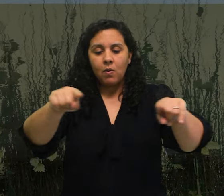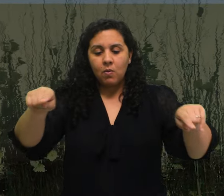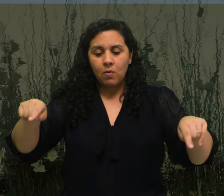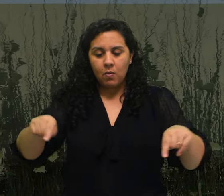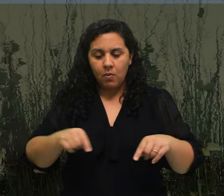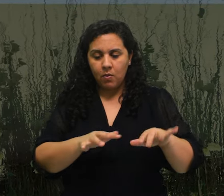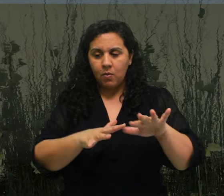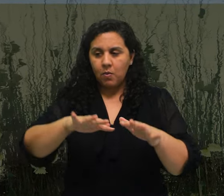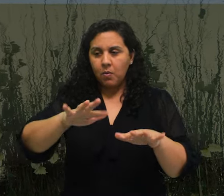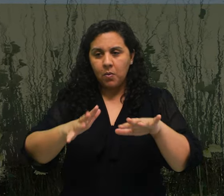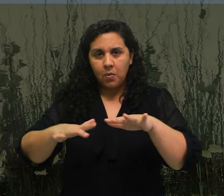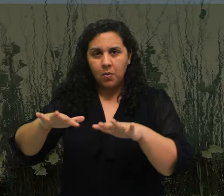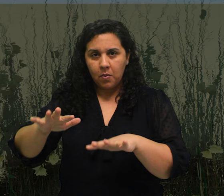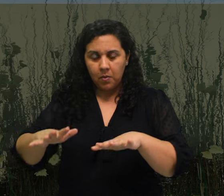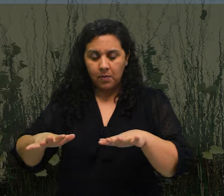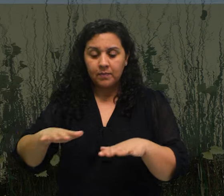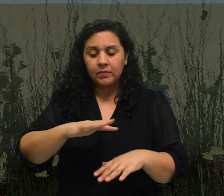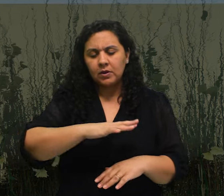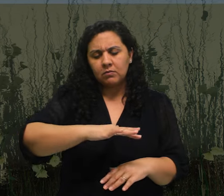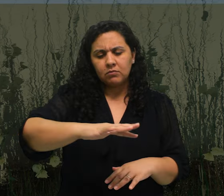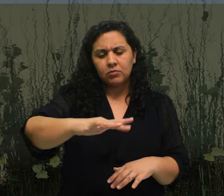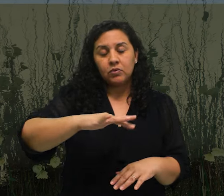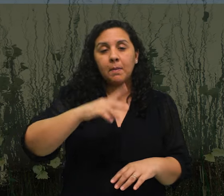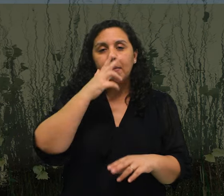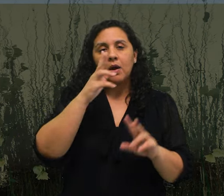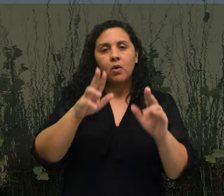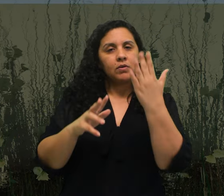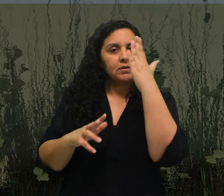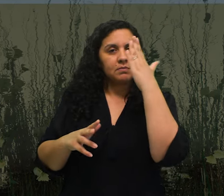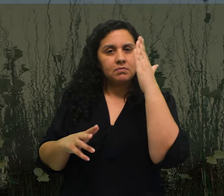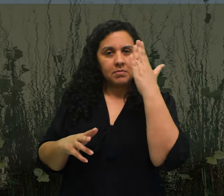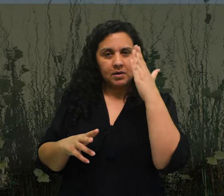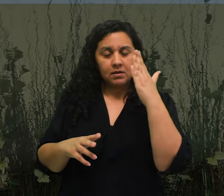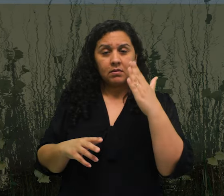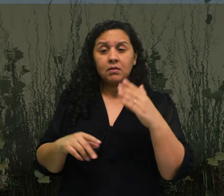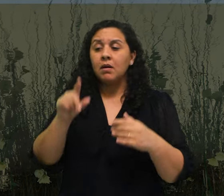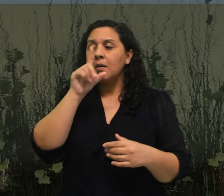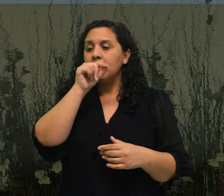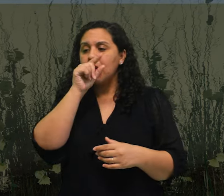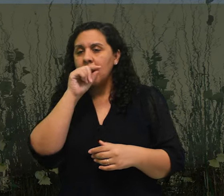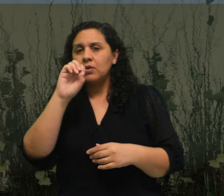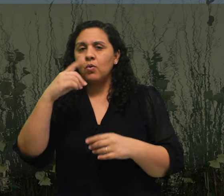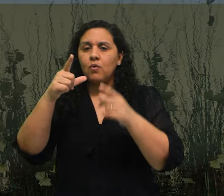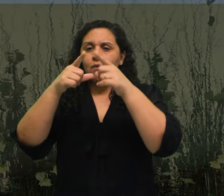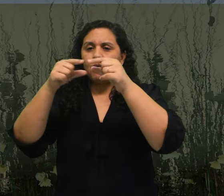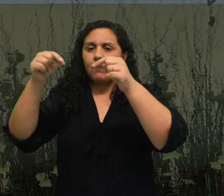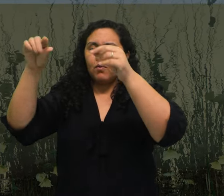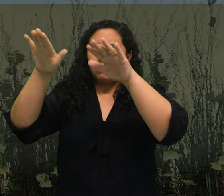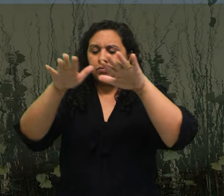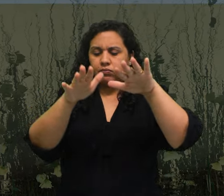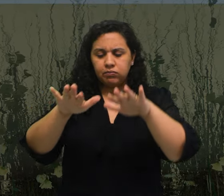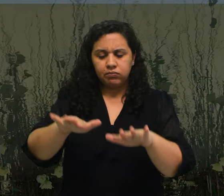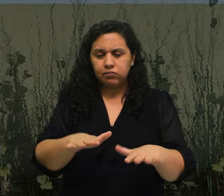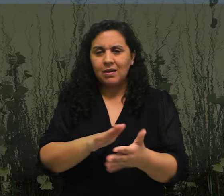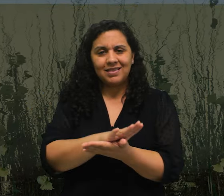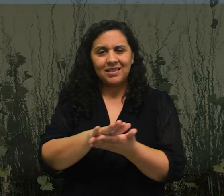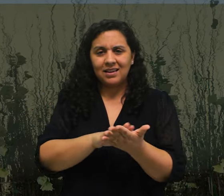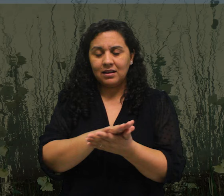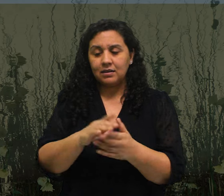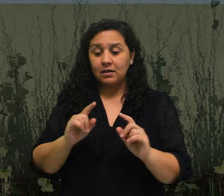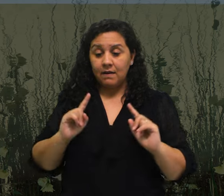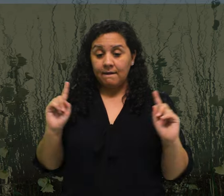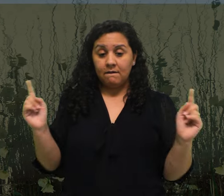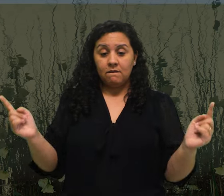águas brilhantes e prateadas, cuja superfície espelhada nunca nenhum pássaro ou folha tocou. A